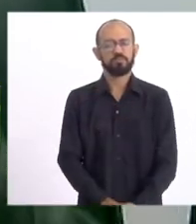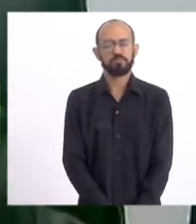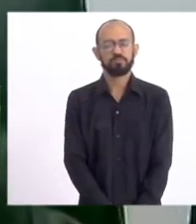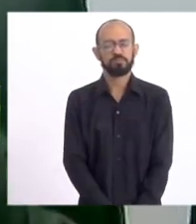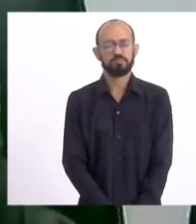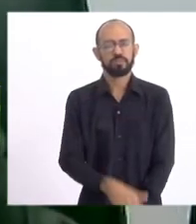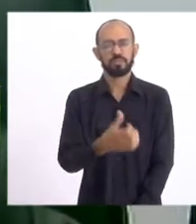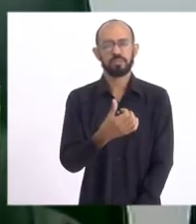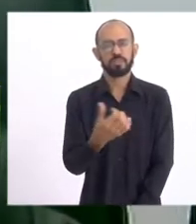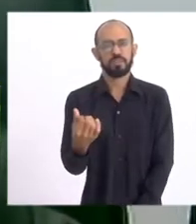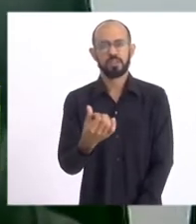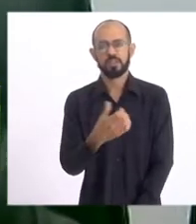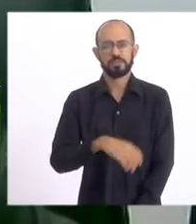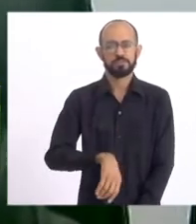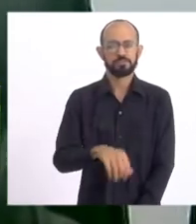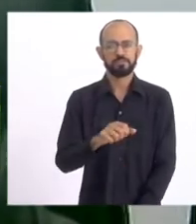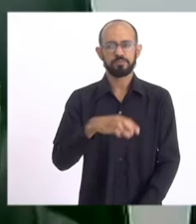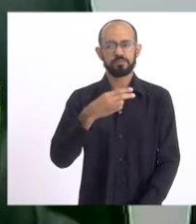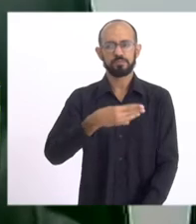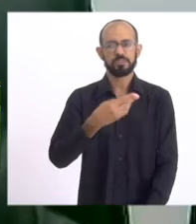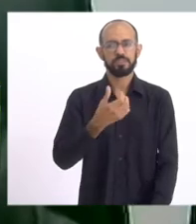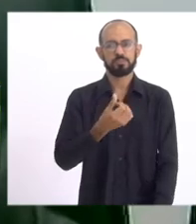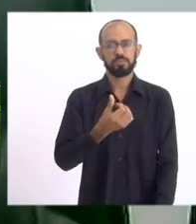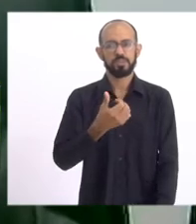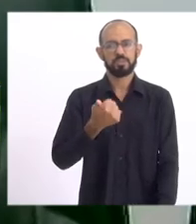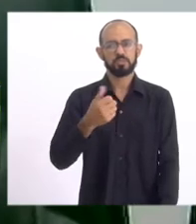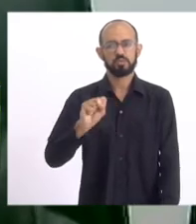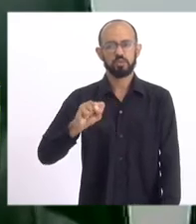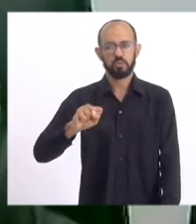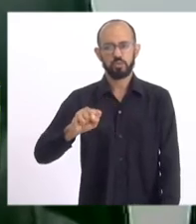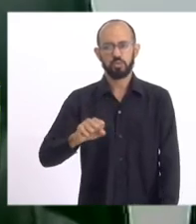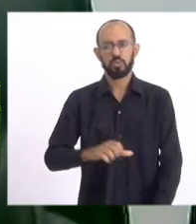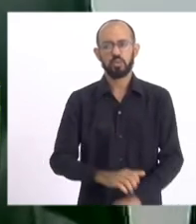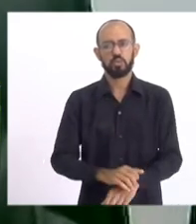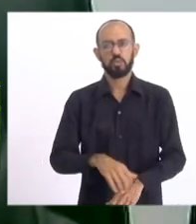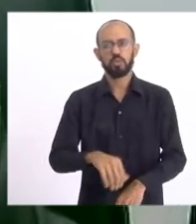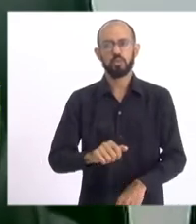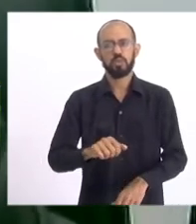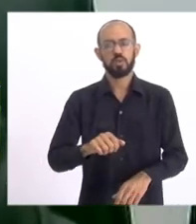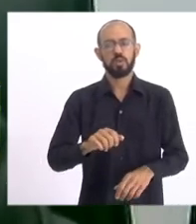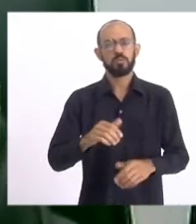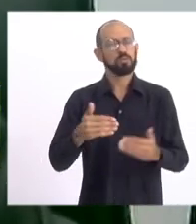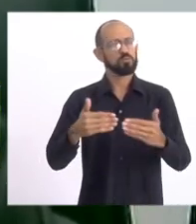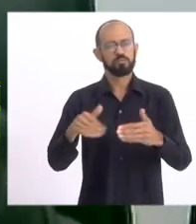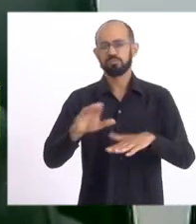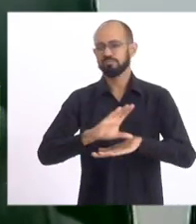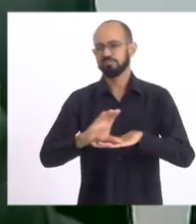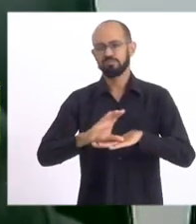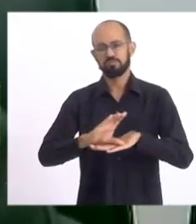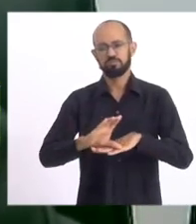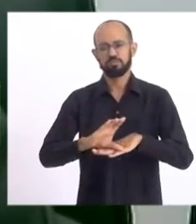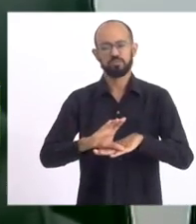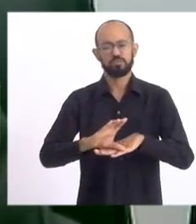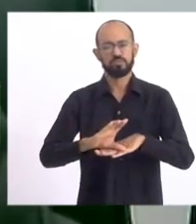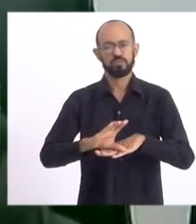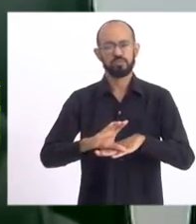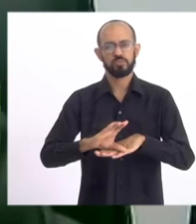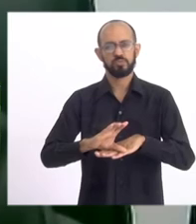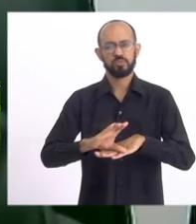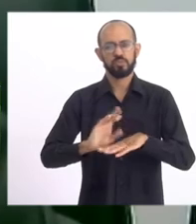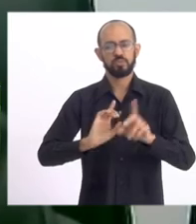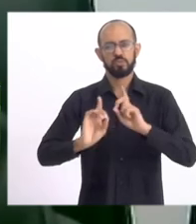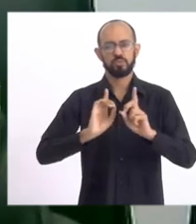66. Projeto de lei 3618/2017. Do Anderson Nogueira, parecer pela inconstitucionalidade. Em